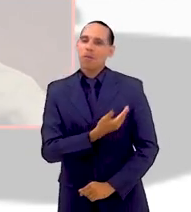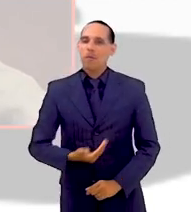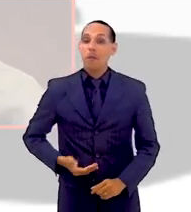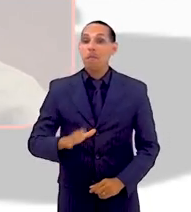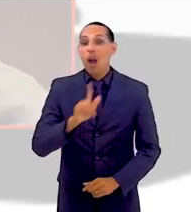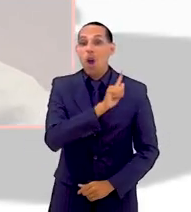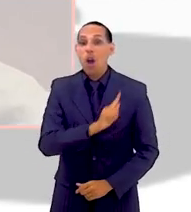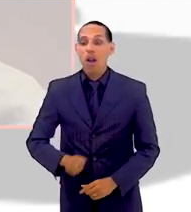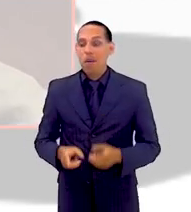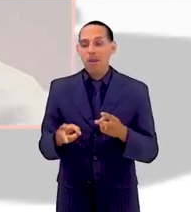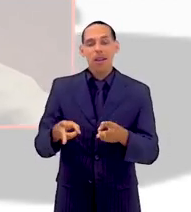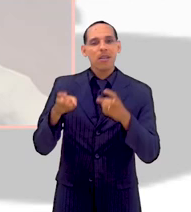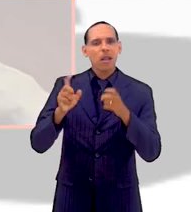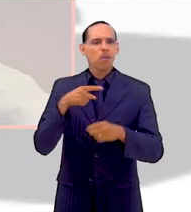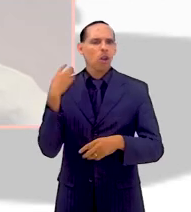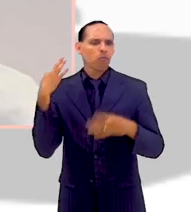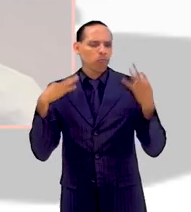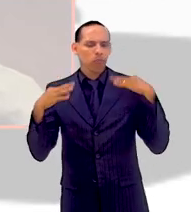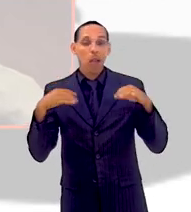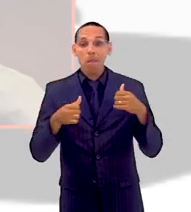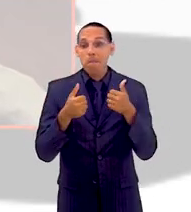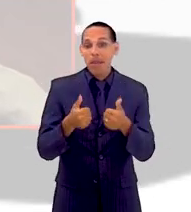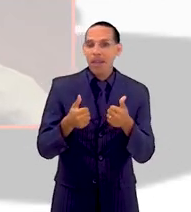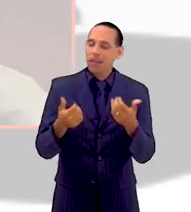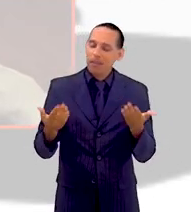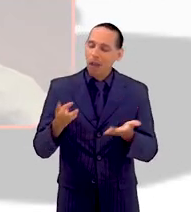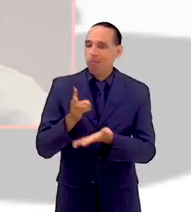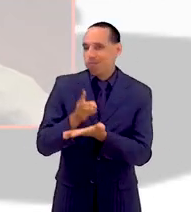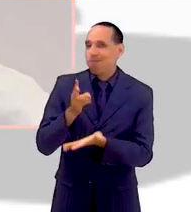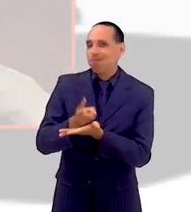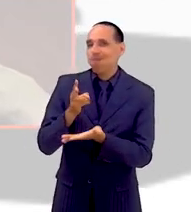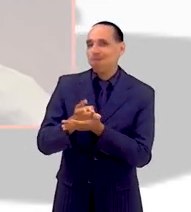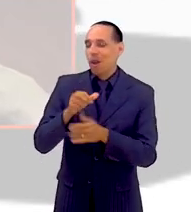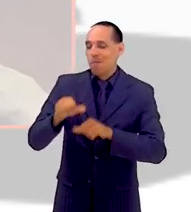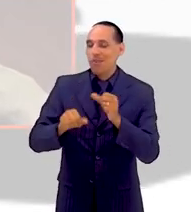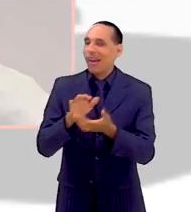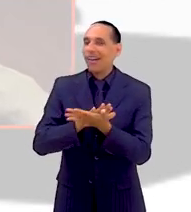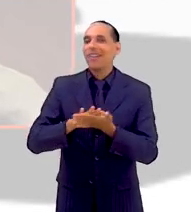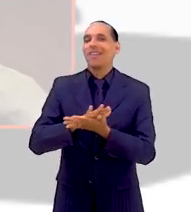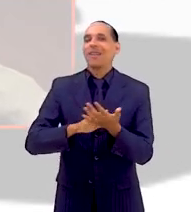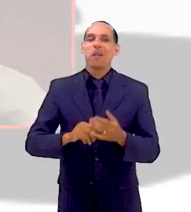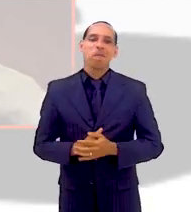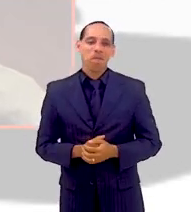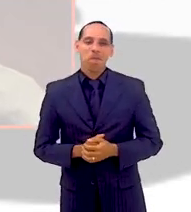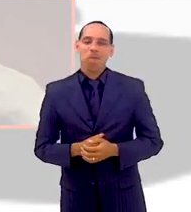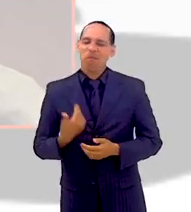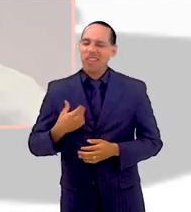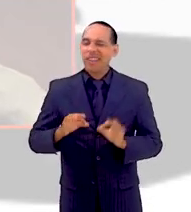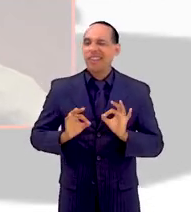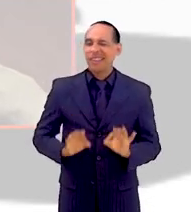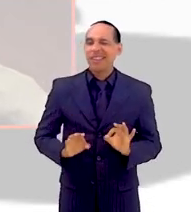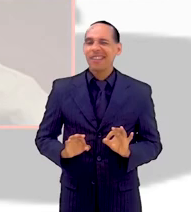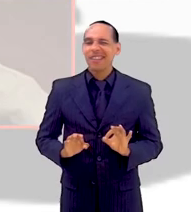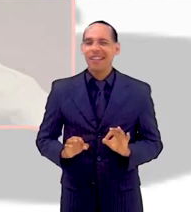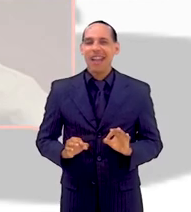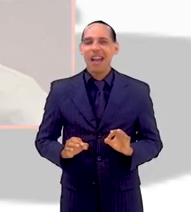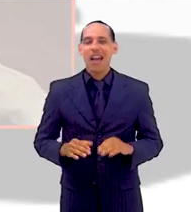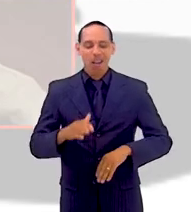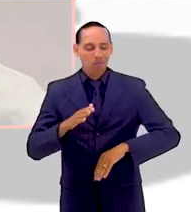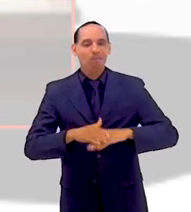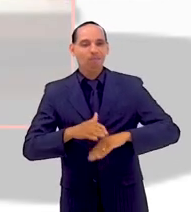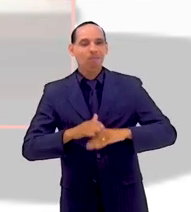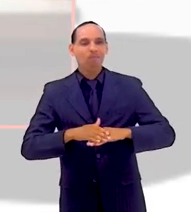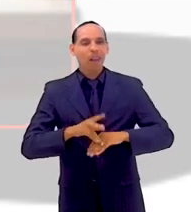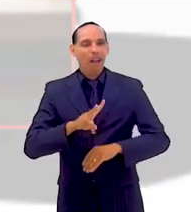que nós estamos indo tão bem no turismo que em time que ganha não se mexe. Então, está lá o Tutuca de volta. Tenho certeza que ele vai fazer um ótimo trabalho